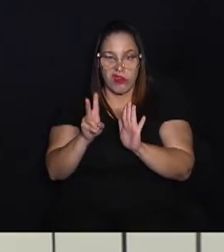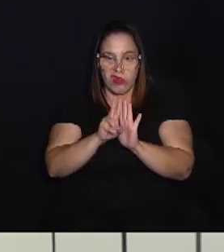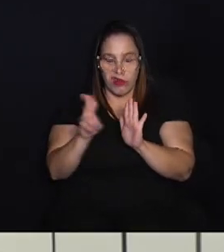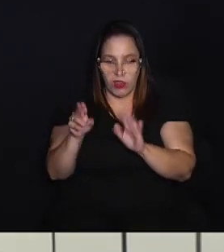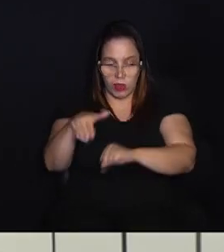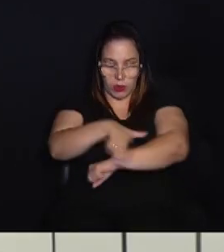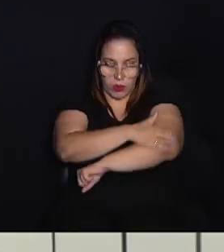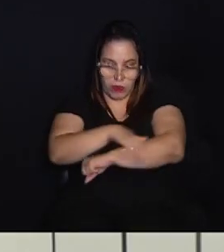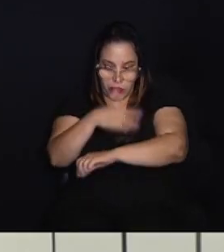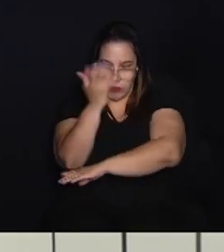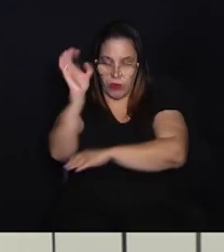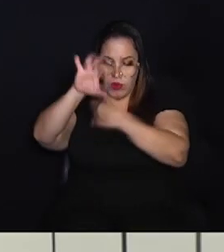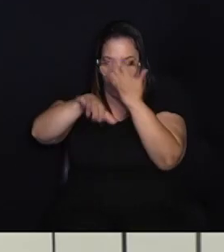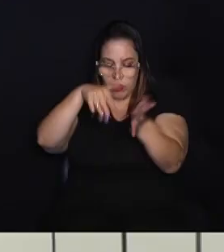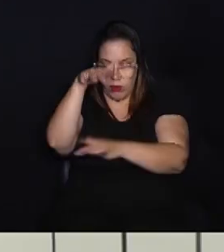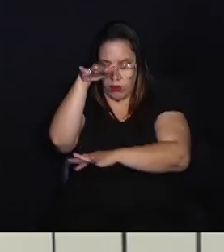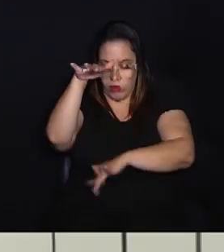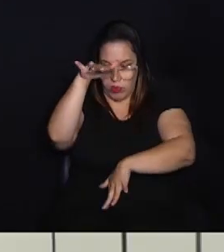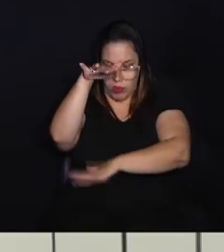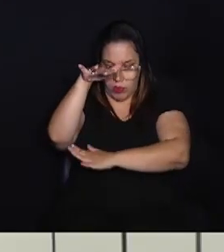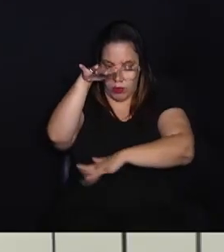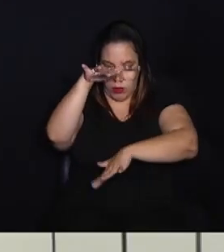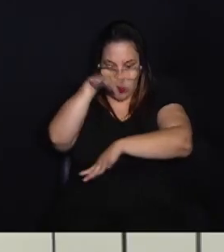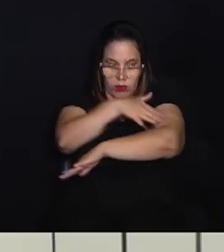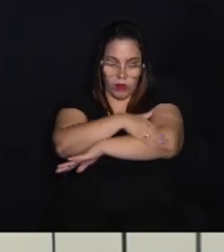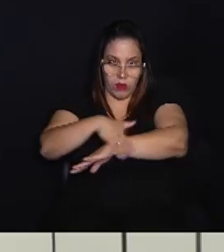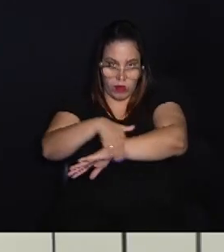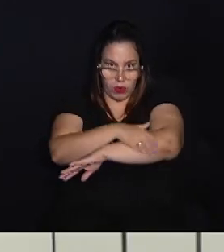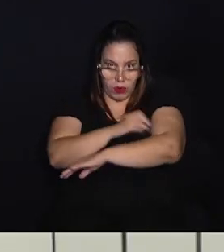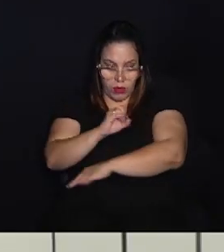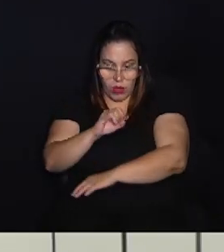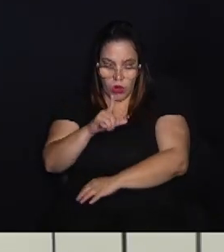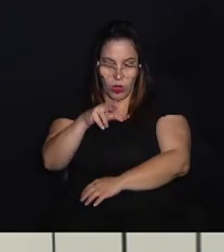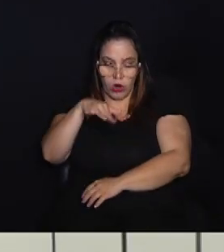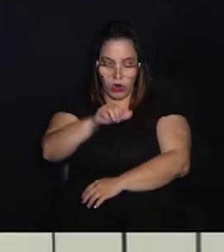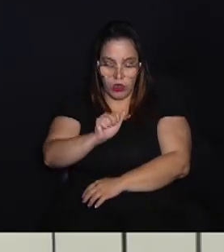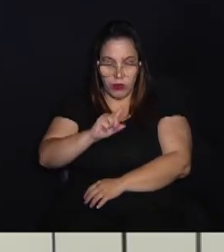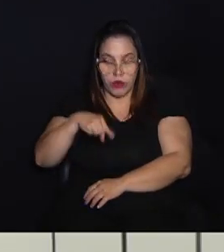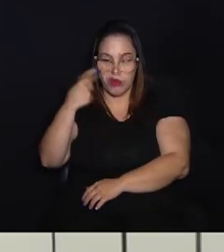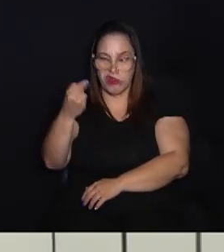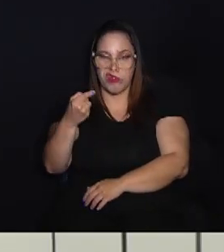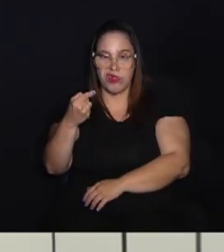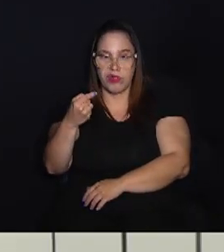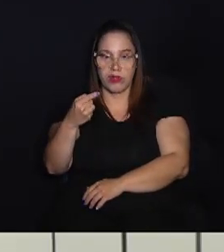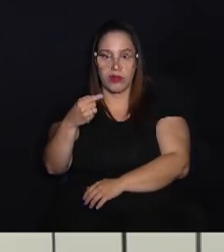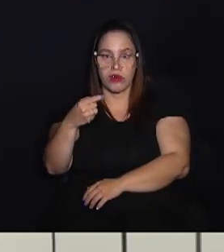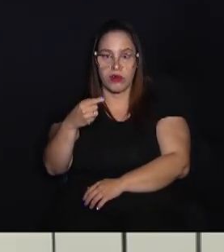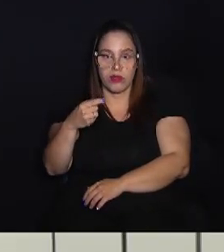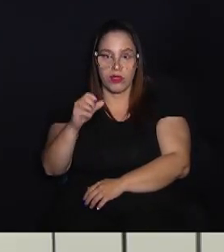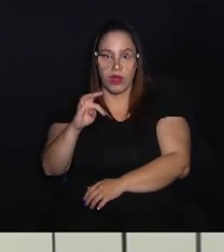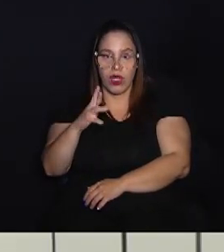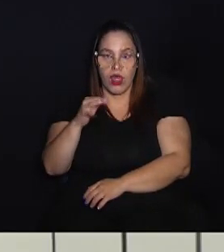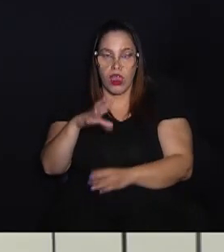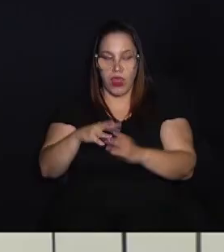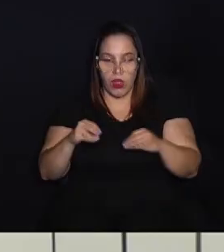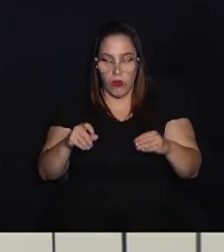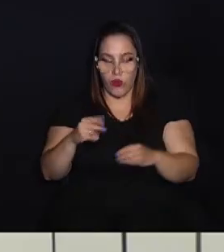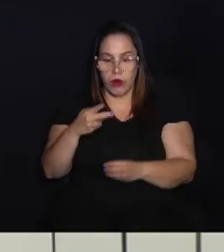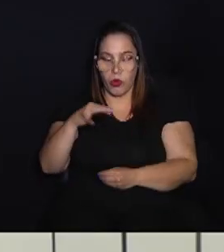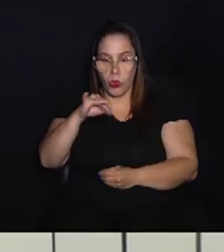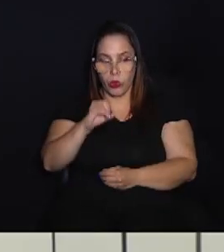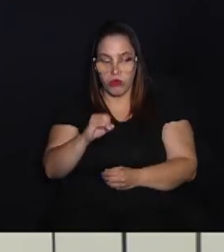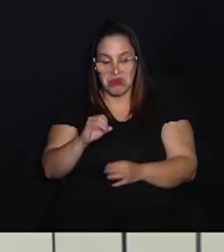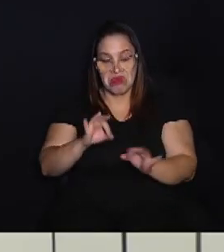praças da cidade, uma delas localizada no Jardim Eulina e a outra no loteamento Terras de Friburgo.